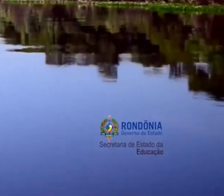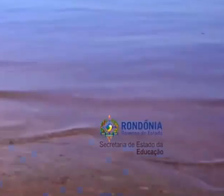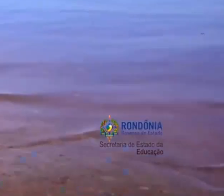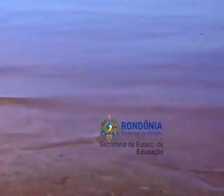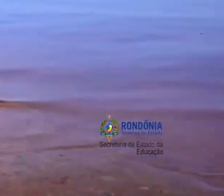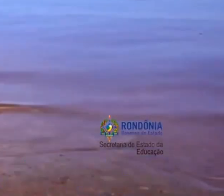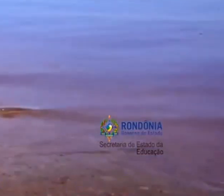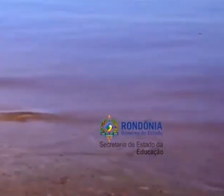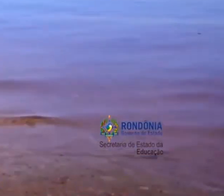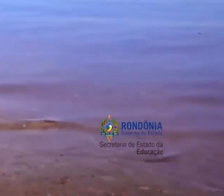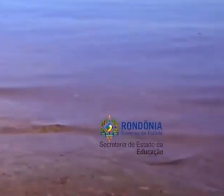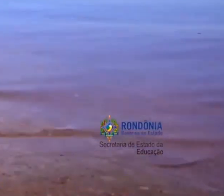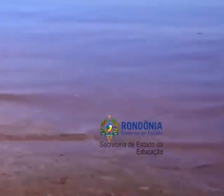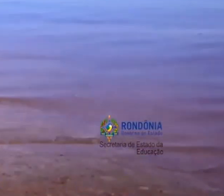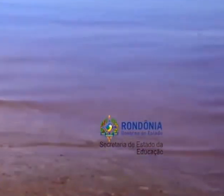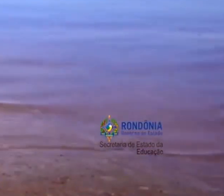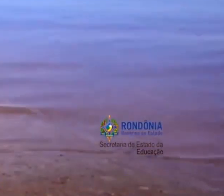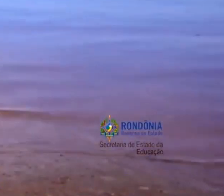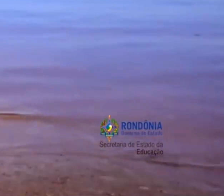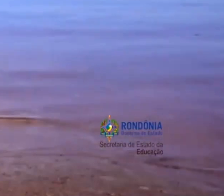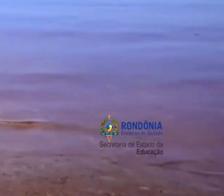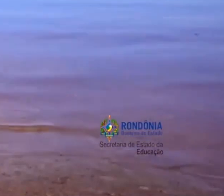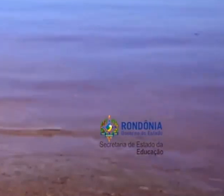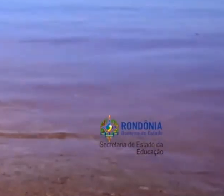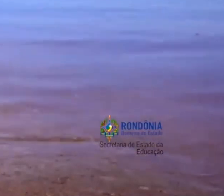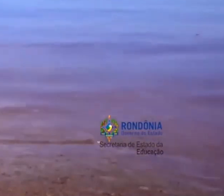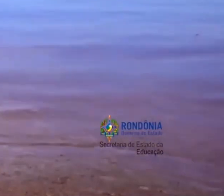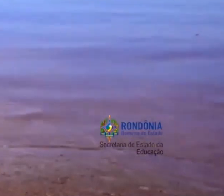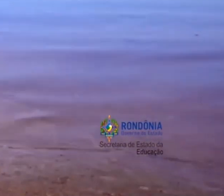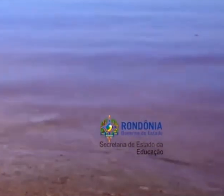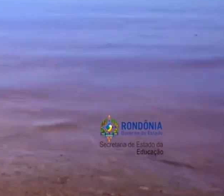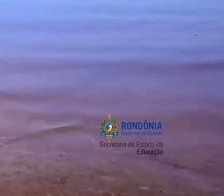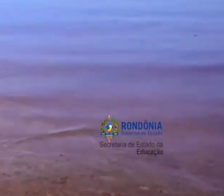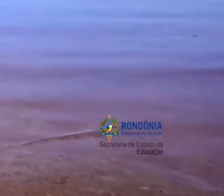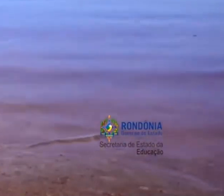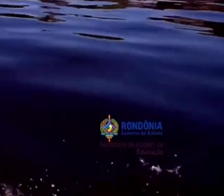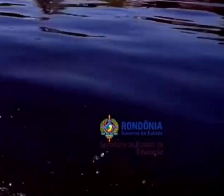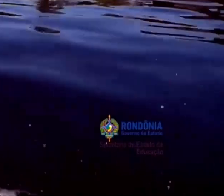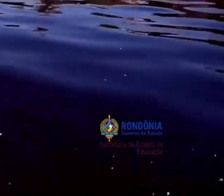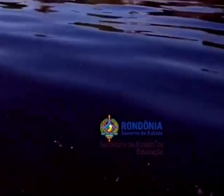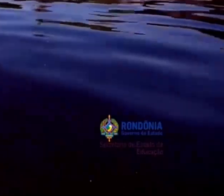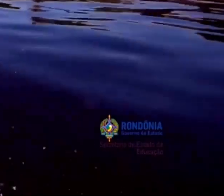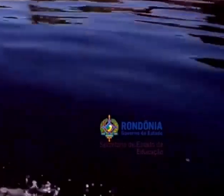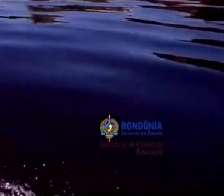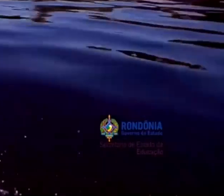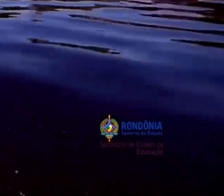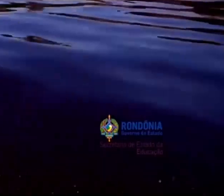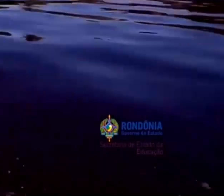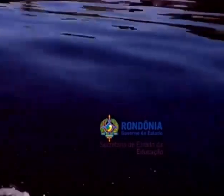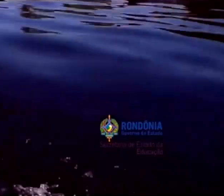sertão, de alto valor comercial, principalmente o cacau nativo.